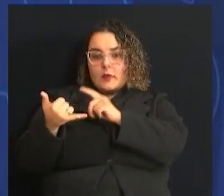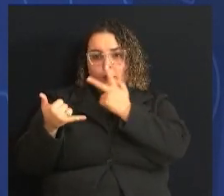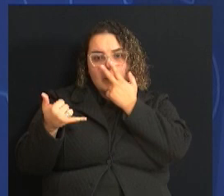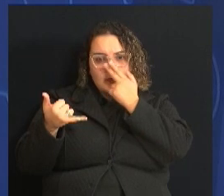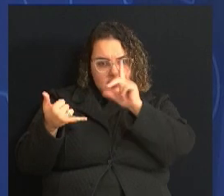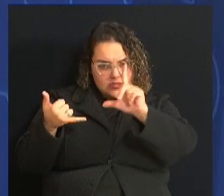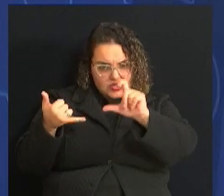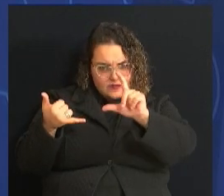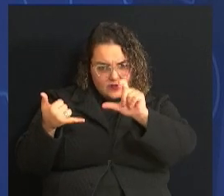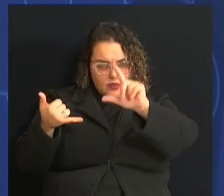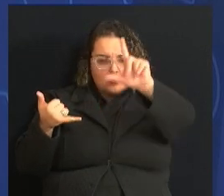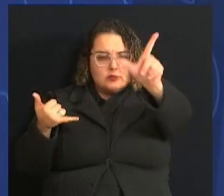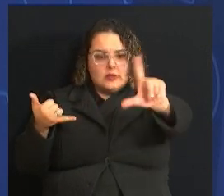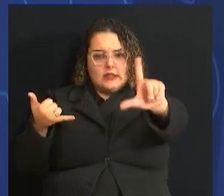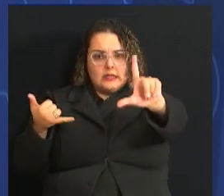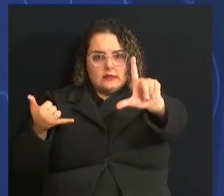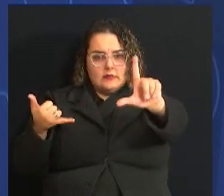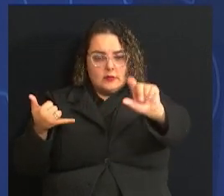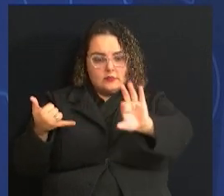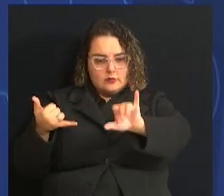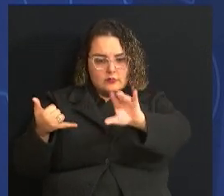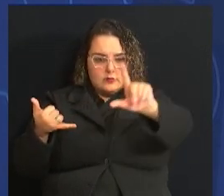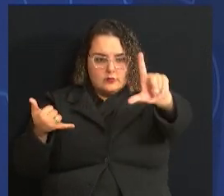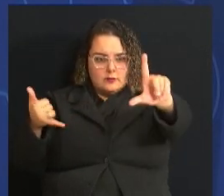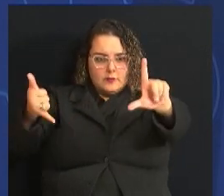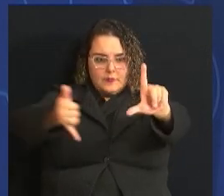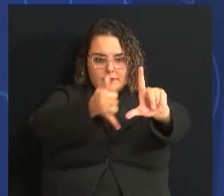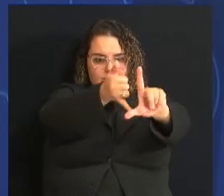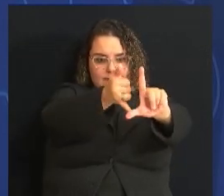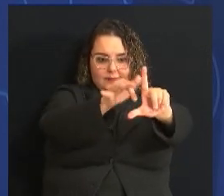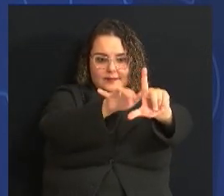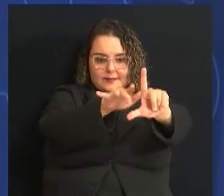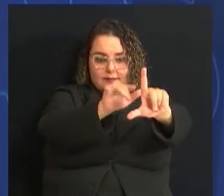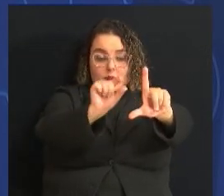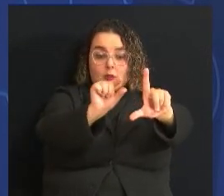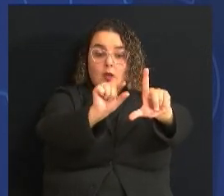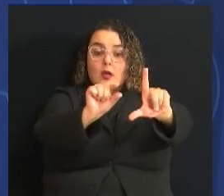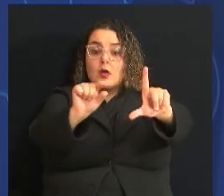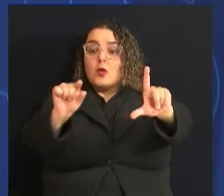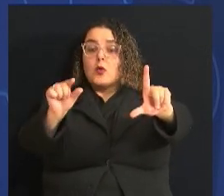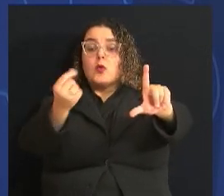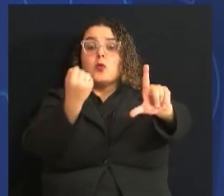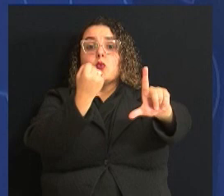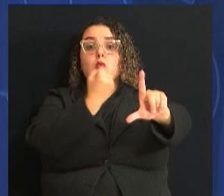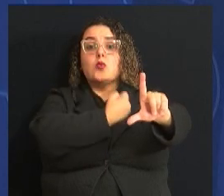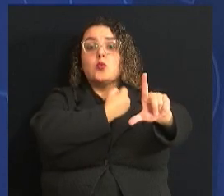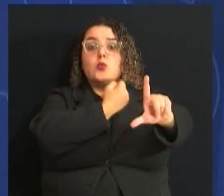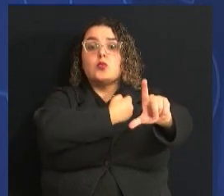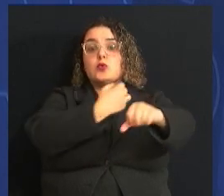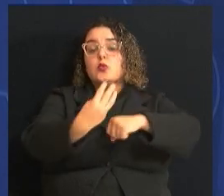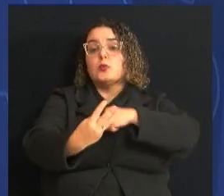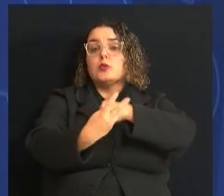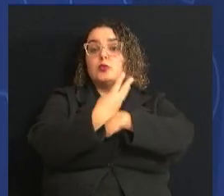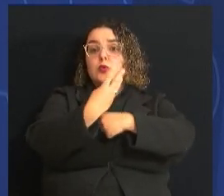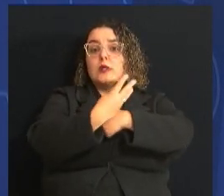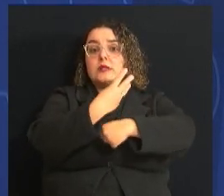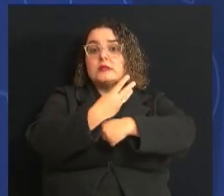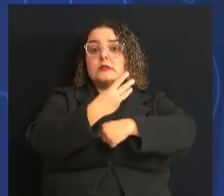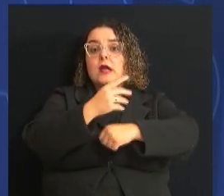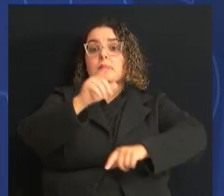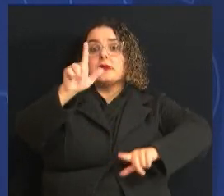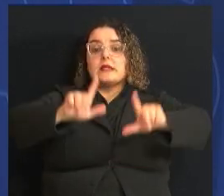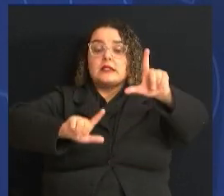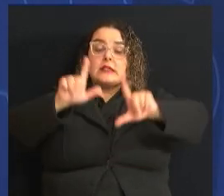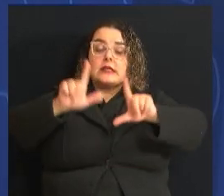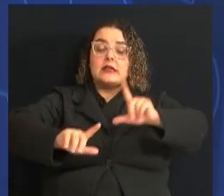como se fosse tirar uma foto e você aponta para este QR Code, porque aí já vai aparecer na tela do seu celular uma mensagem. WhatsApp